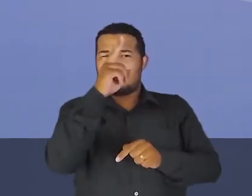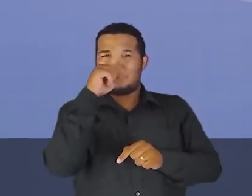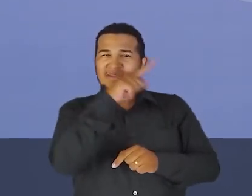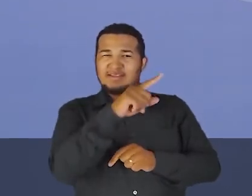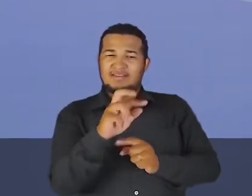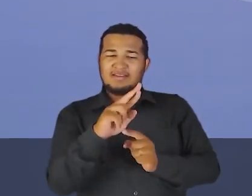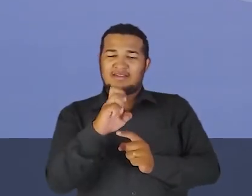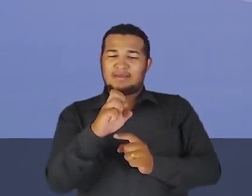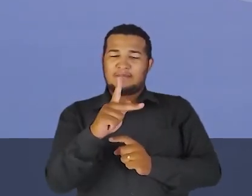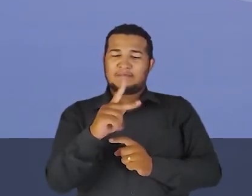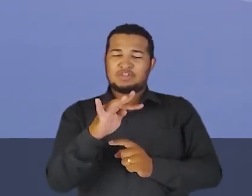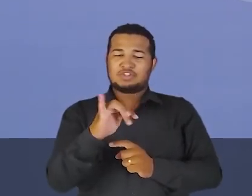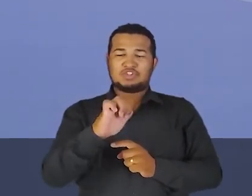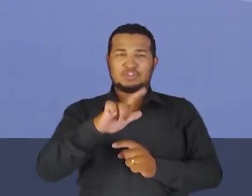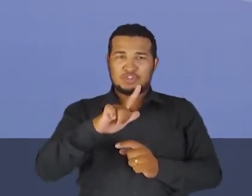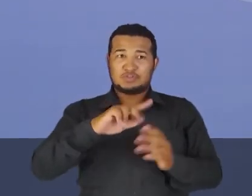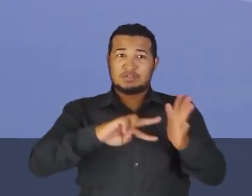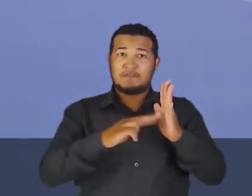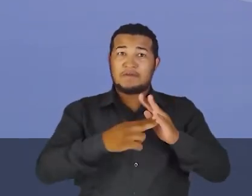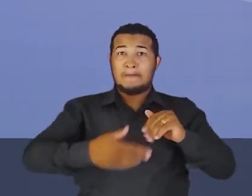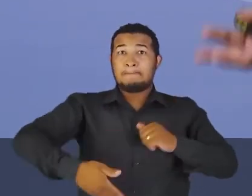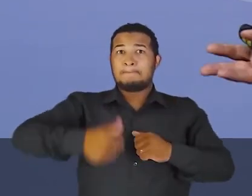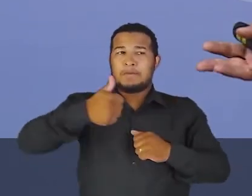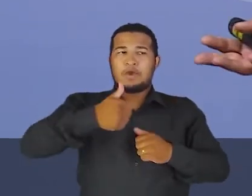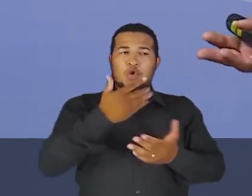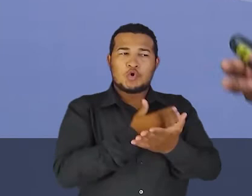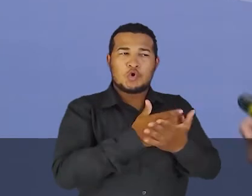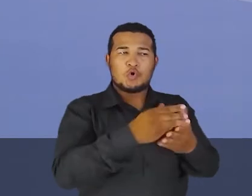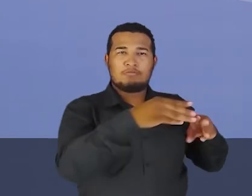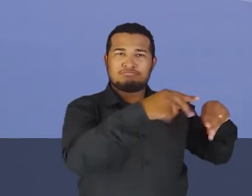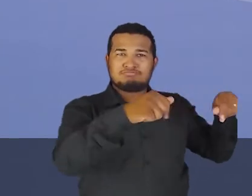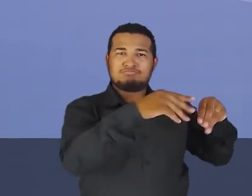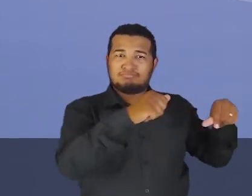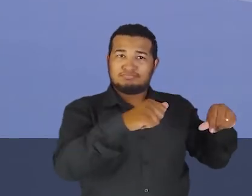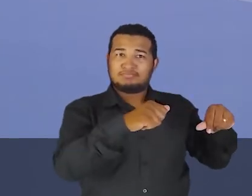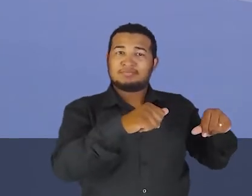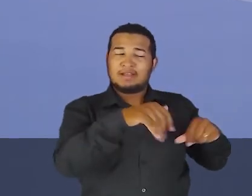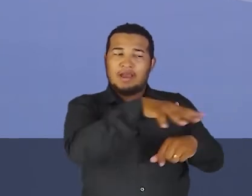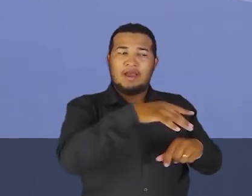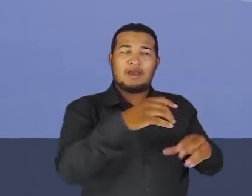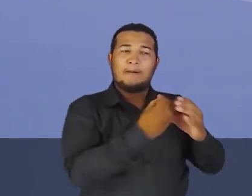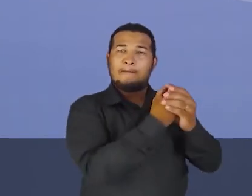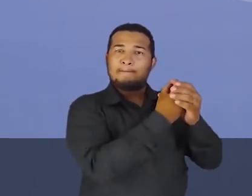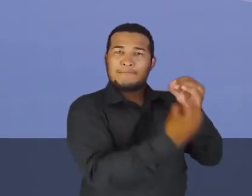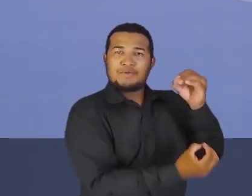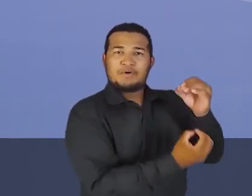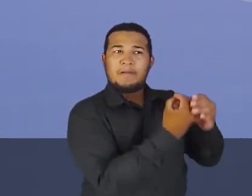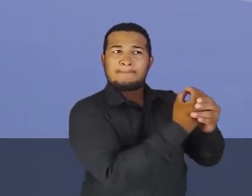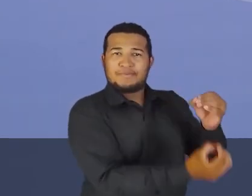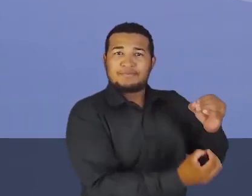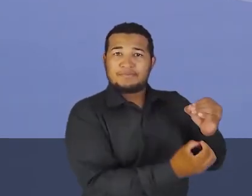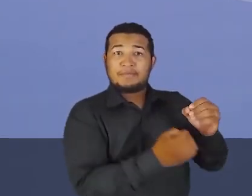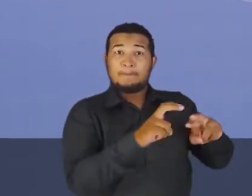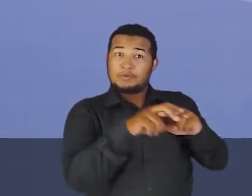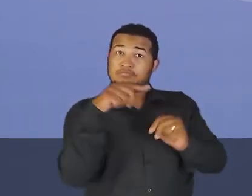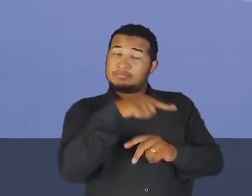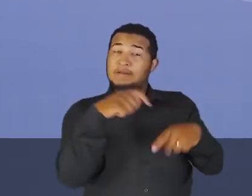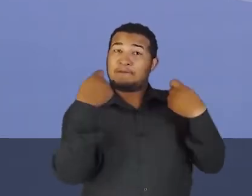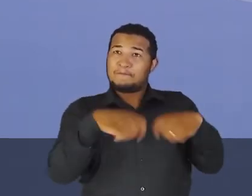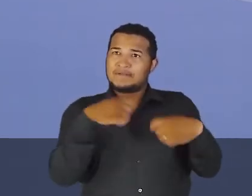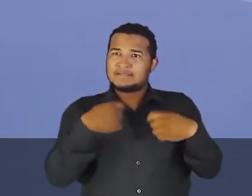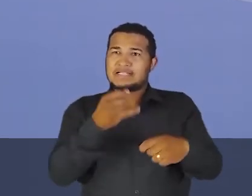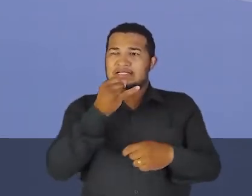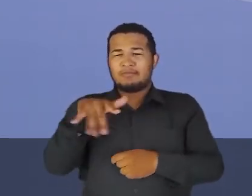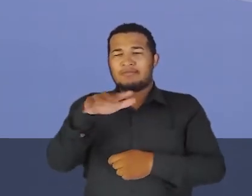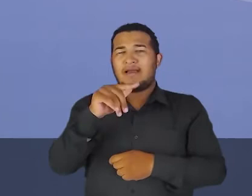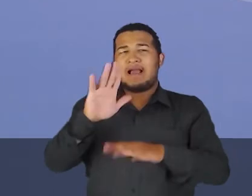primeiros animais a colocar seus ovos no ecossistema terrestre. Então, ao contrário dos anfíbios que botavam os ovos na água, que precisava botar os